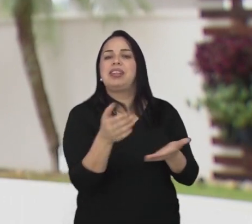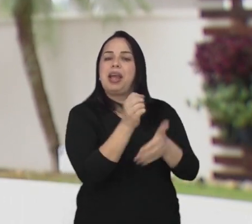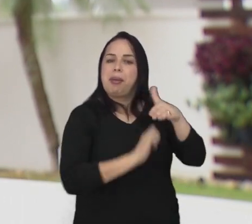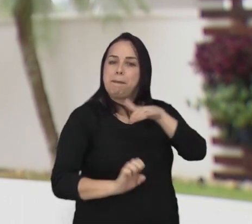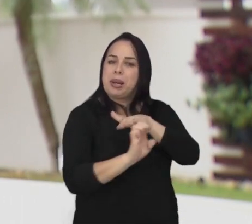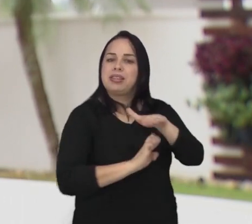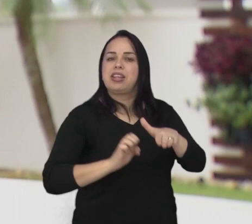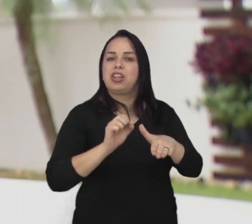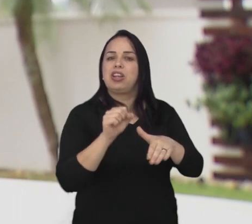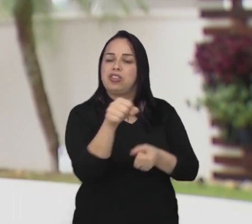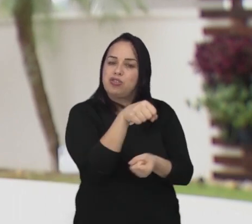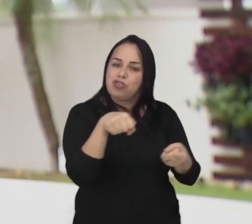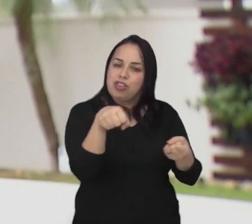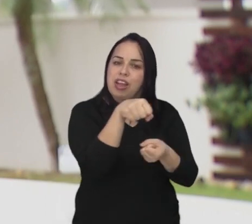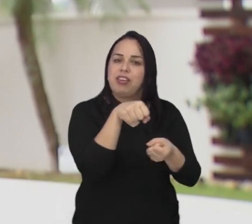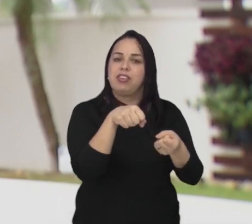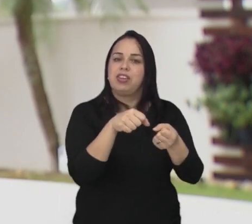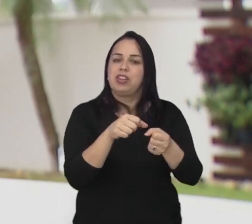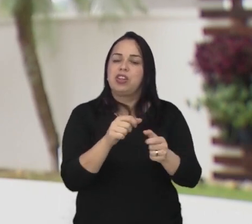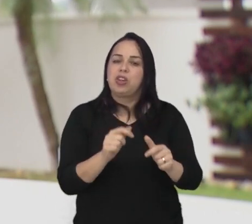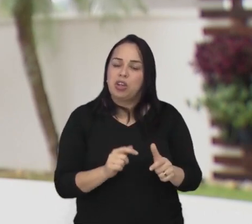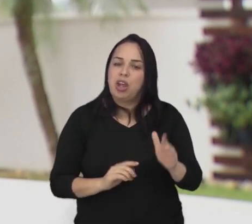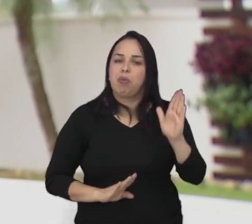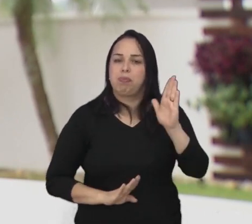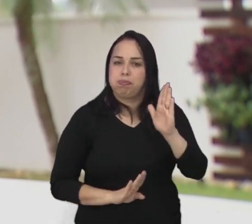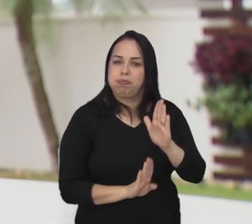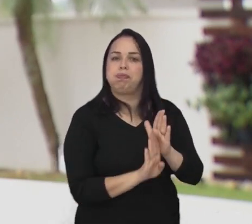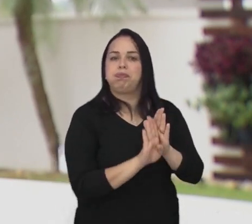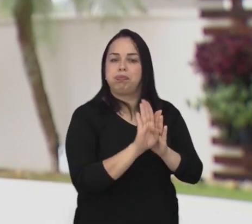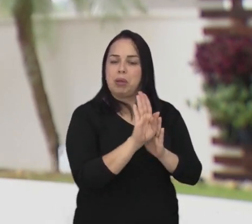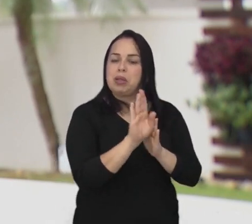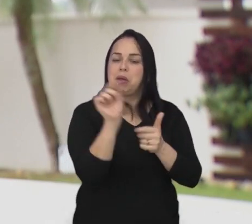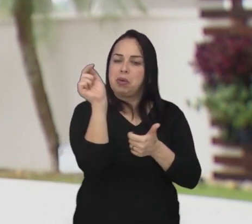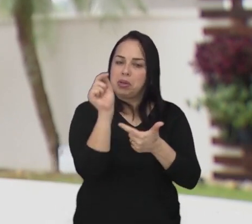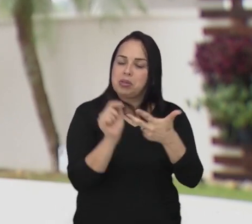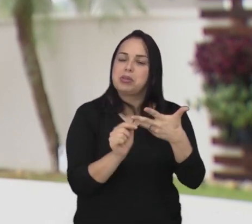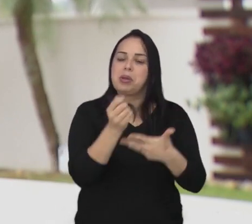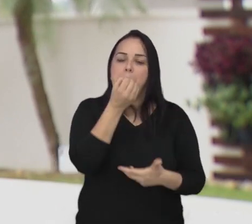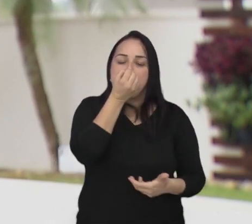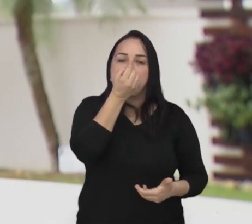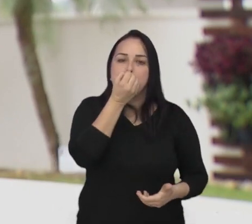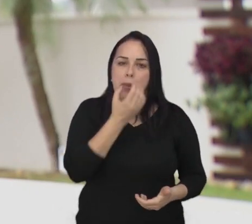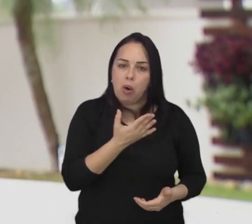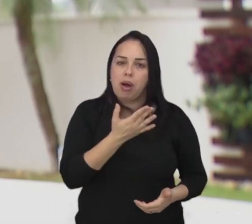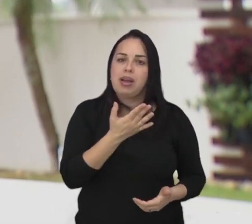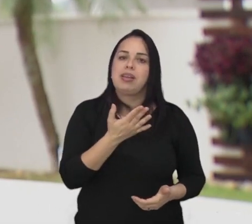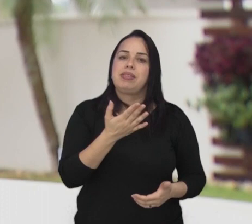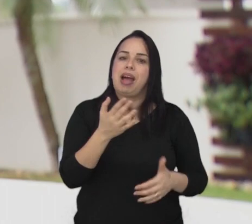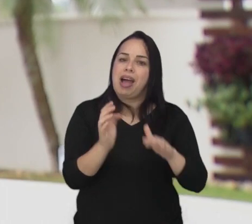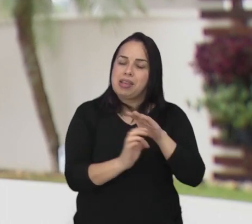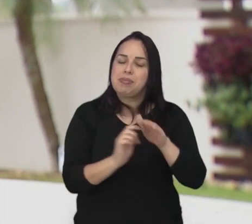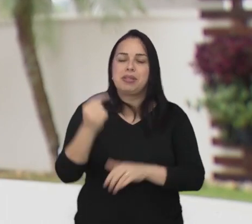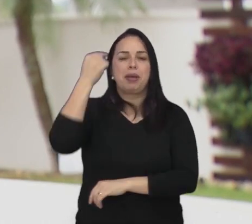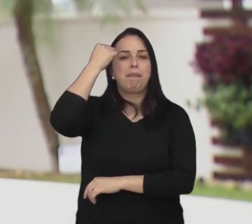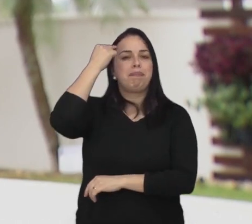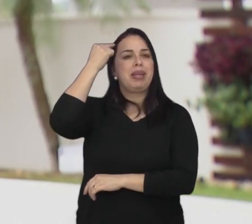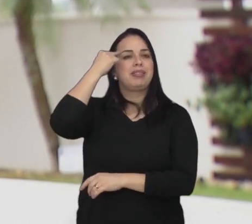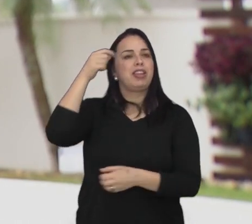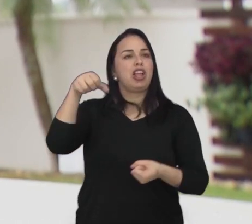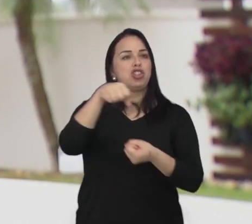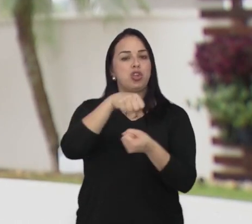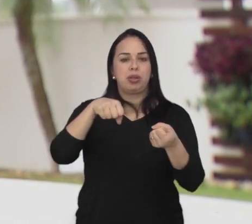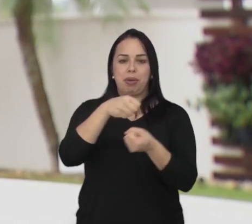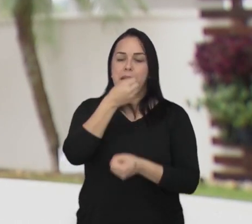da pandemia, são as que conseguem suportar melhor as crises. Então há diversos benefícios para as empresas que já nascem com